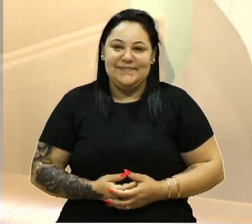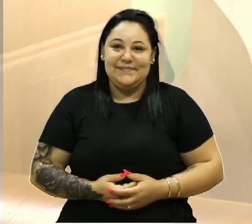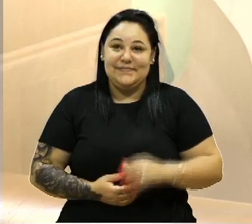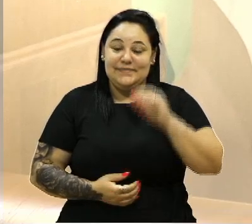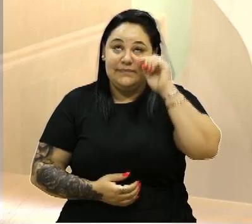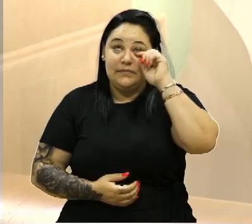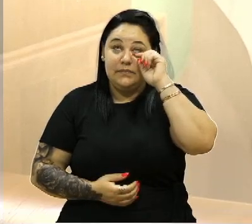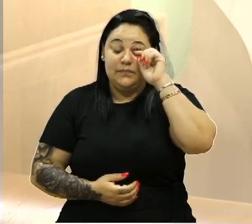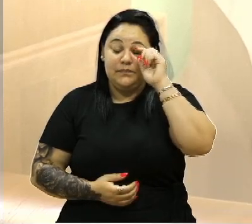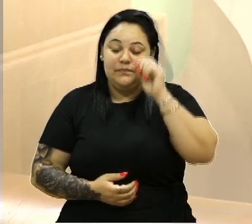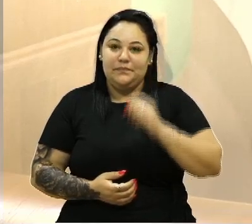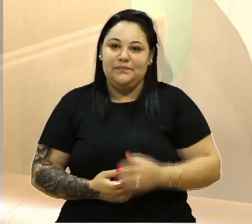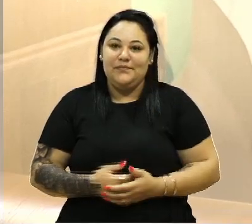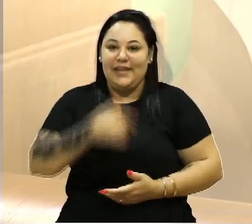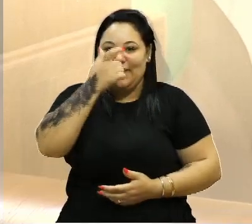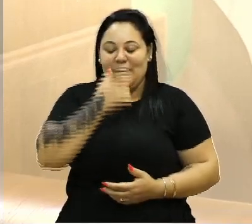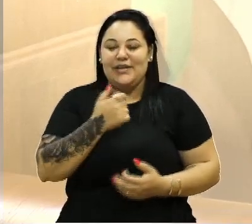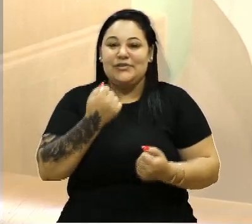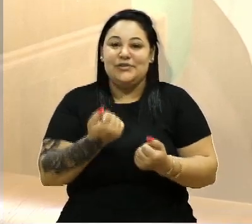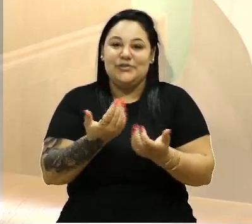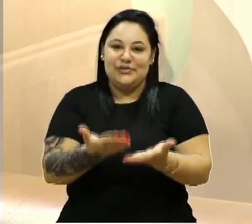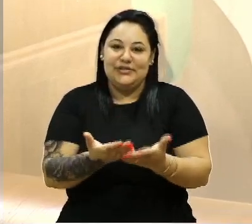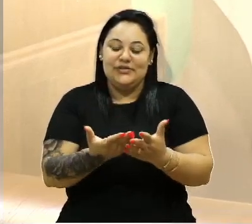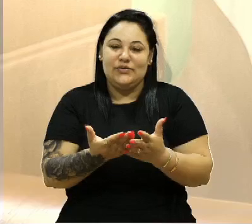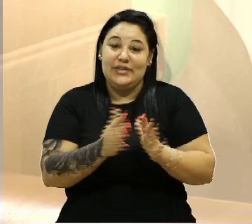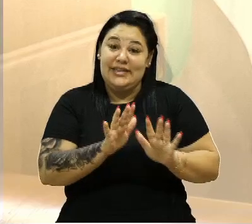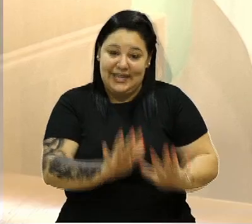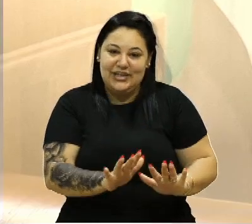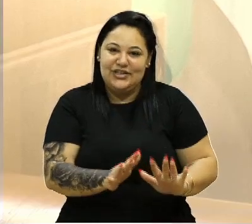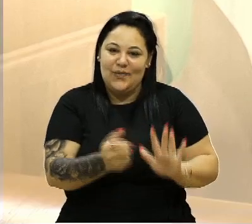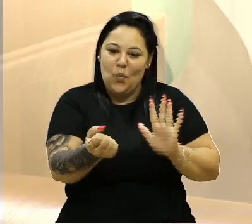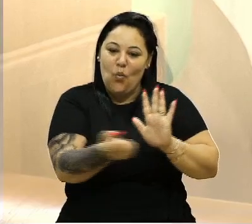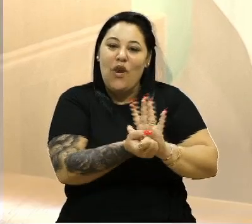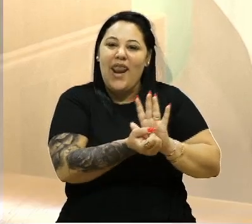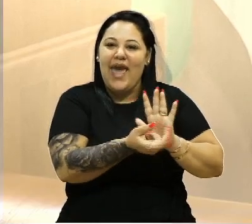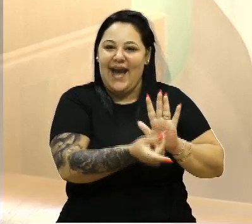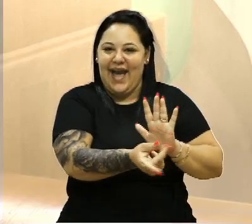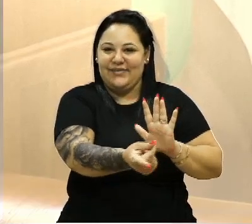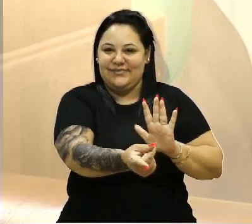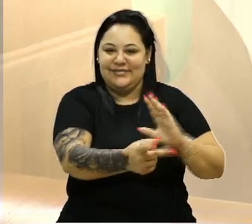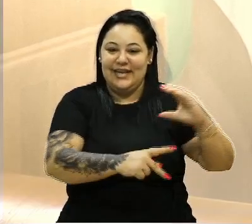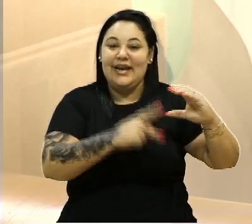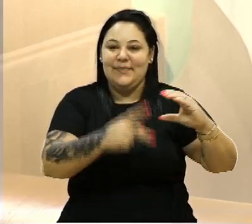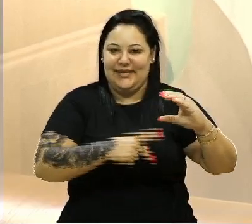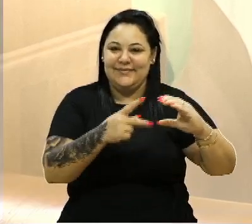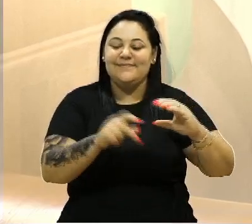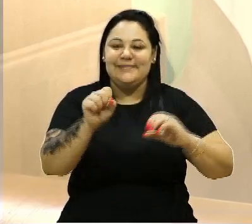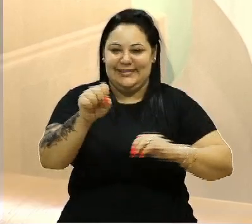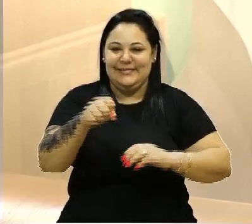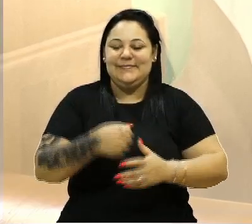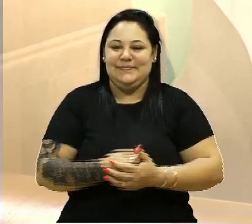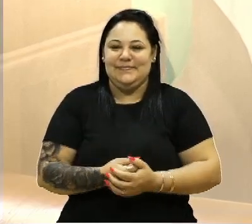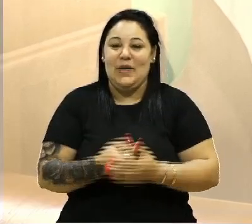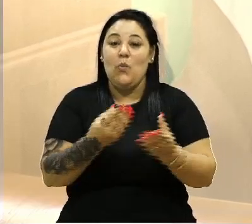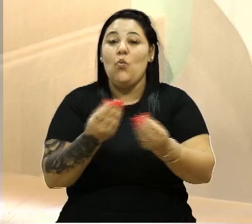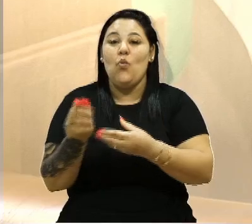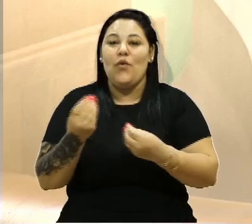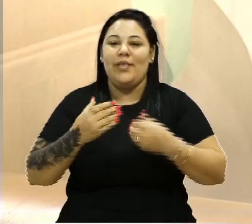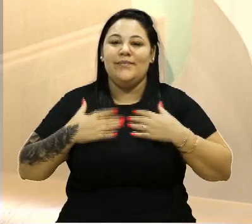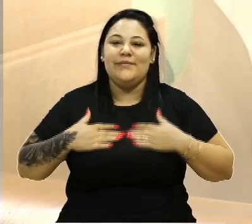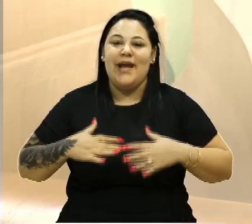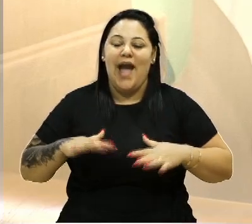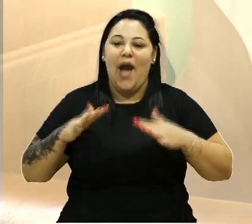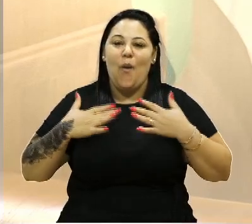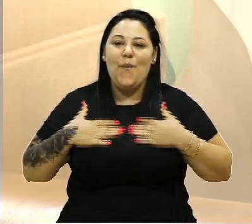eu acho que o senhor deixa um legado nessa casa, né? De muita